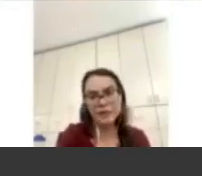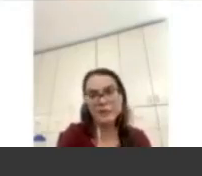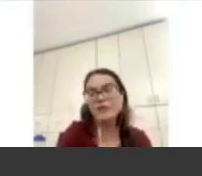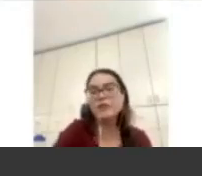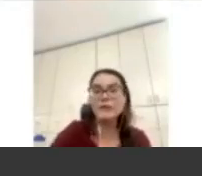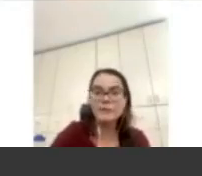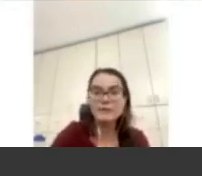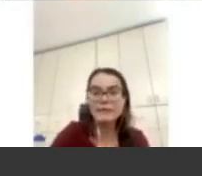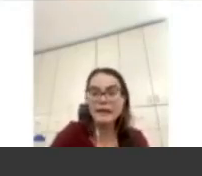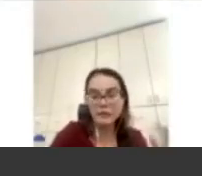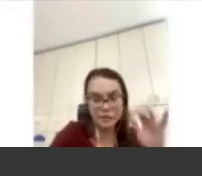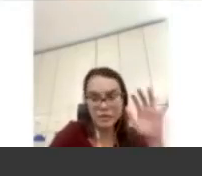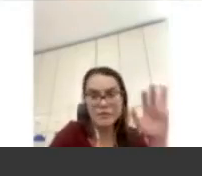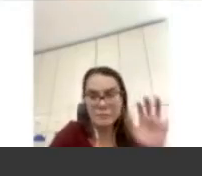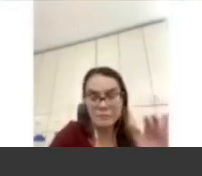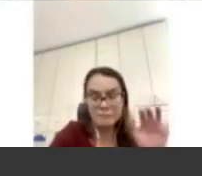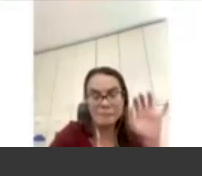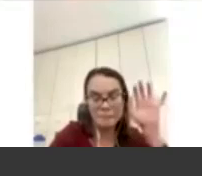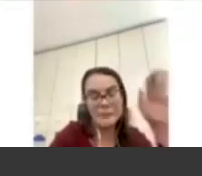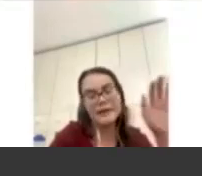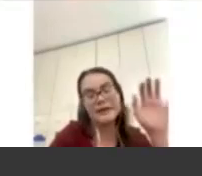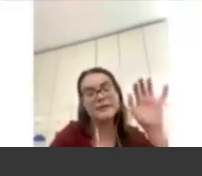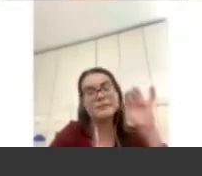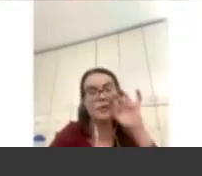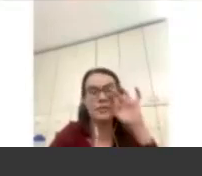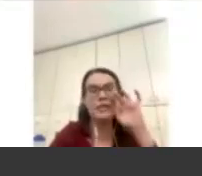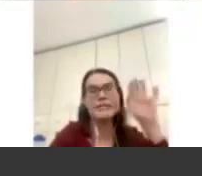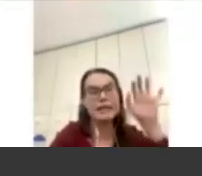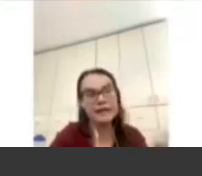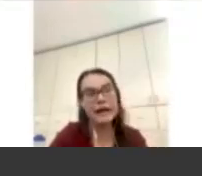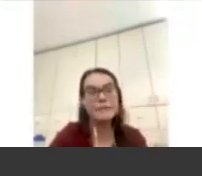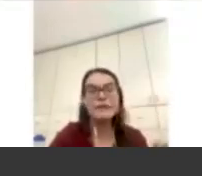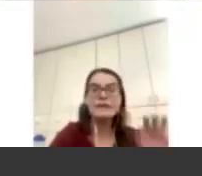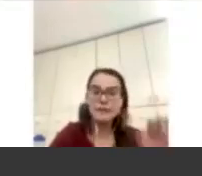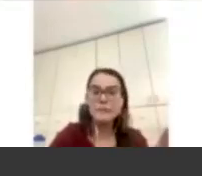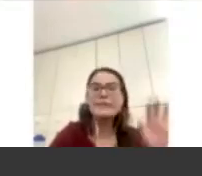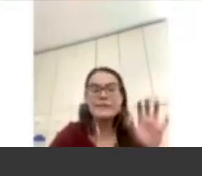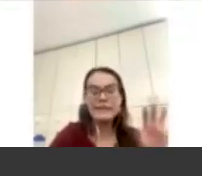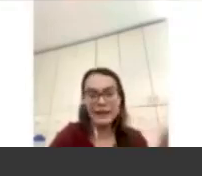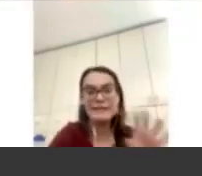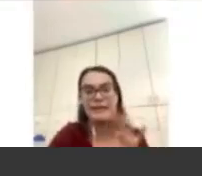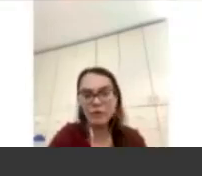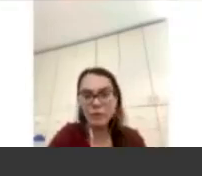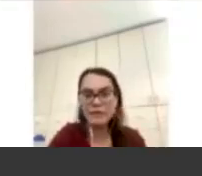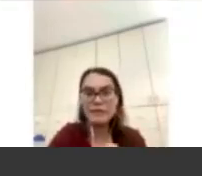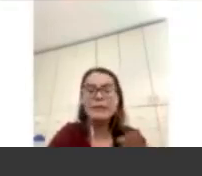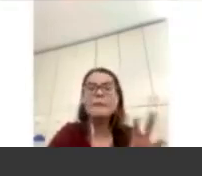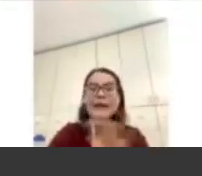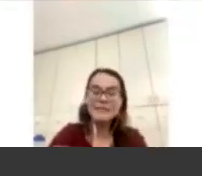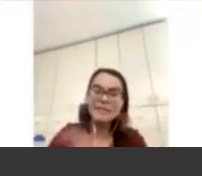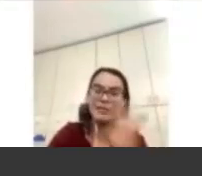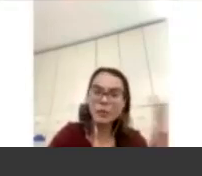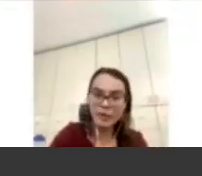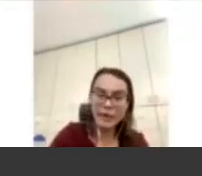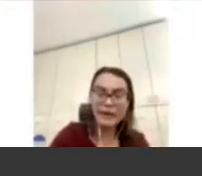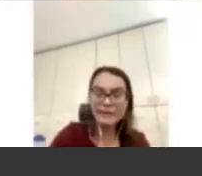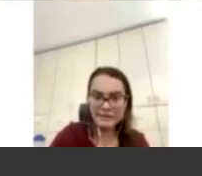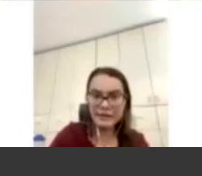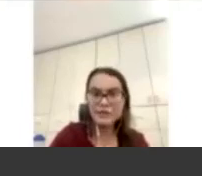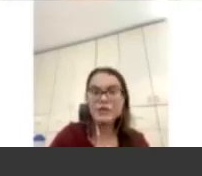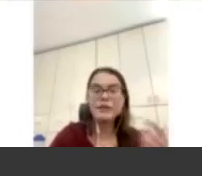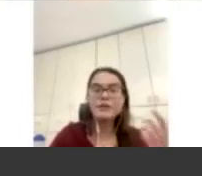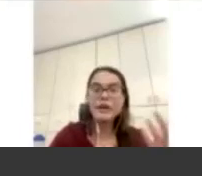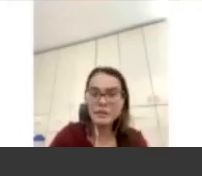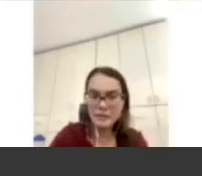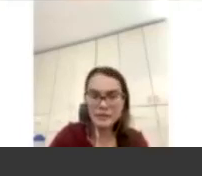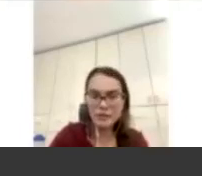quadro vermelho, que a gente vai precisar, o que a gente vai conseguir descartar são sinais e sintomas para excluir a